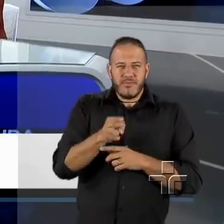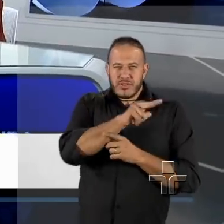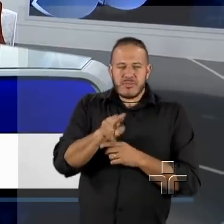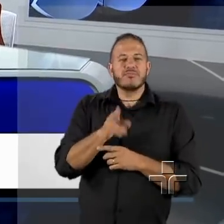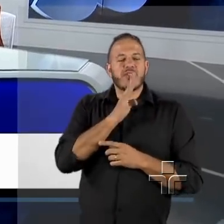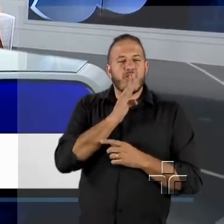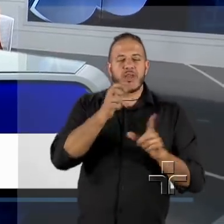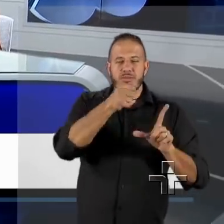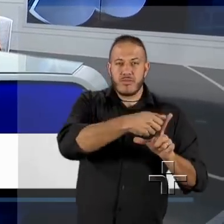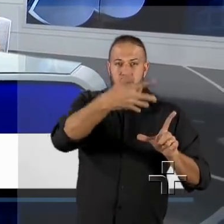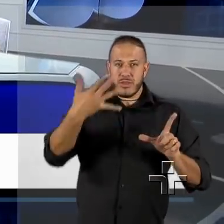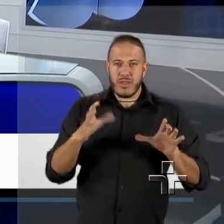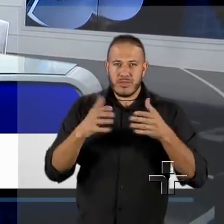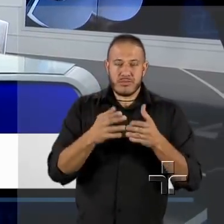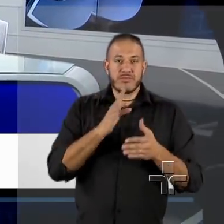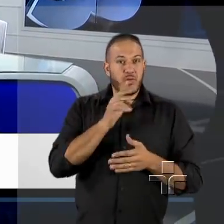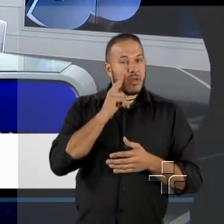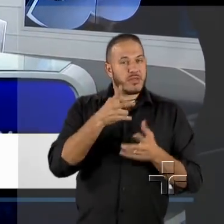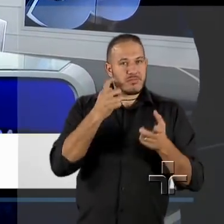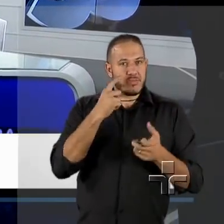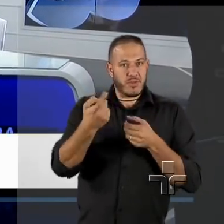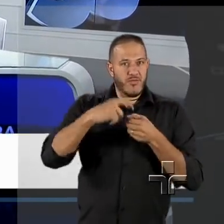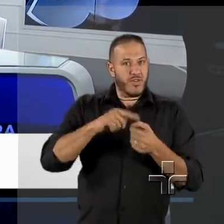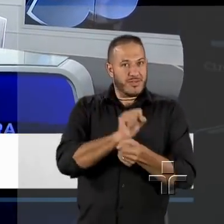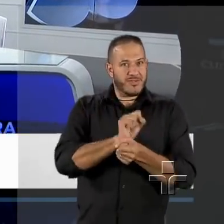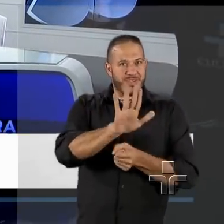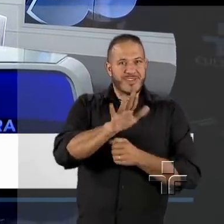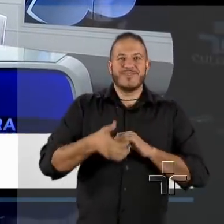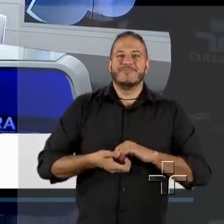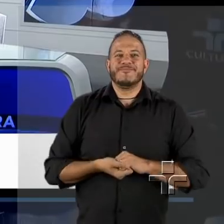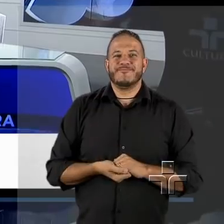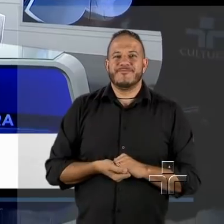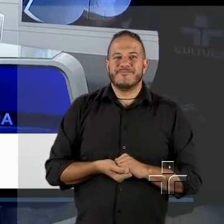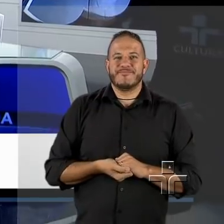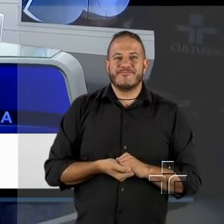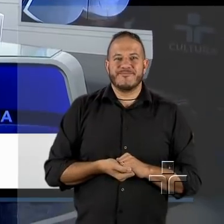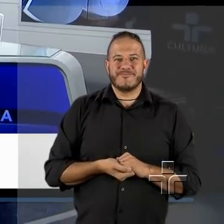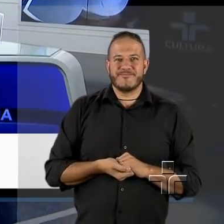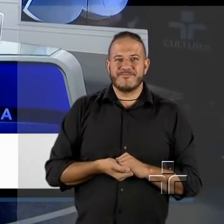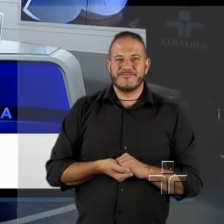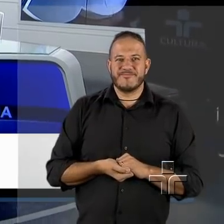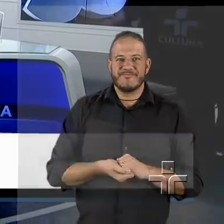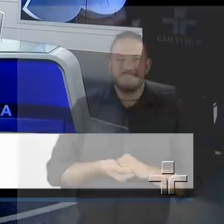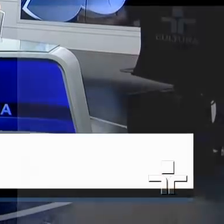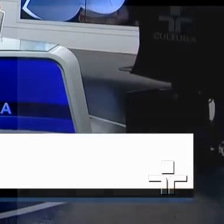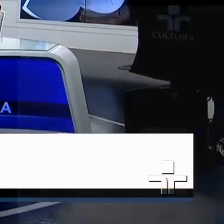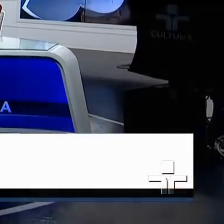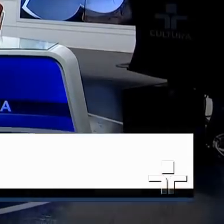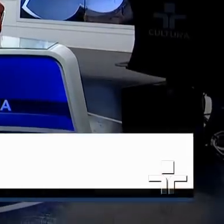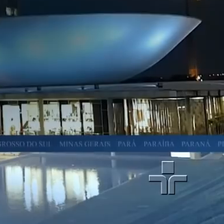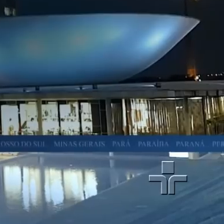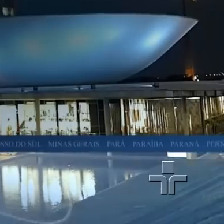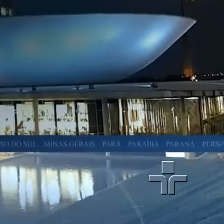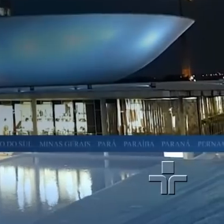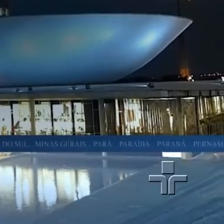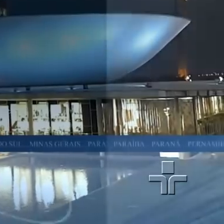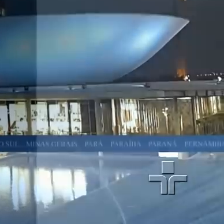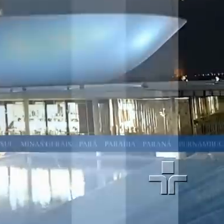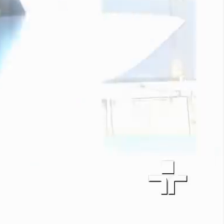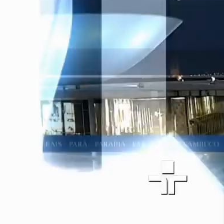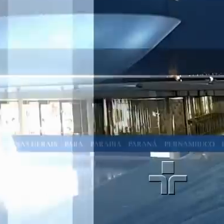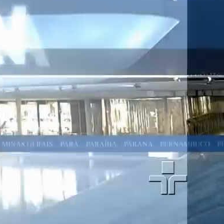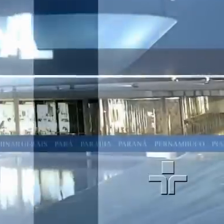Brasil algumas pessoas ainda têm uma mentalidade tacanha, desgraçada de ruim, que eu acho que nem no Alto Paleolítico se tinha, que